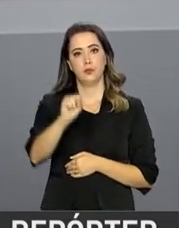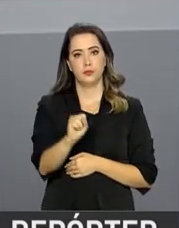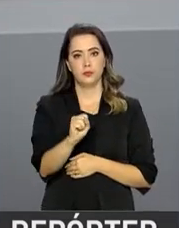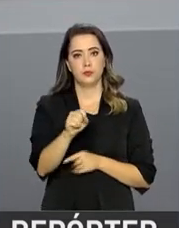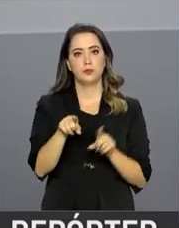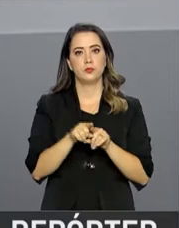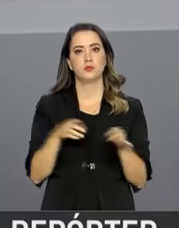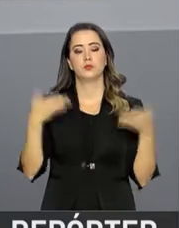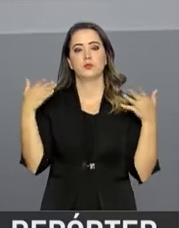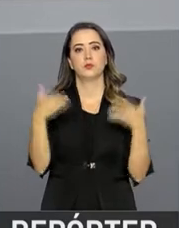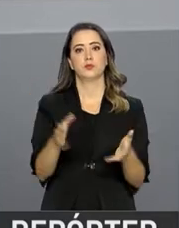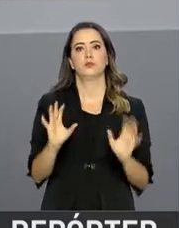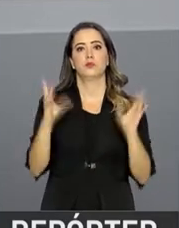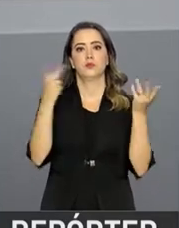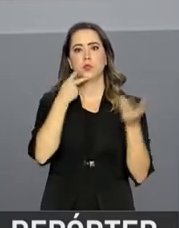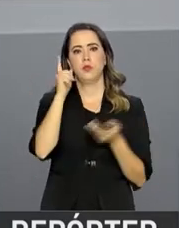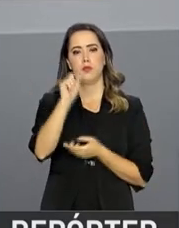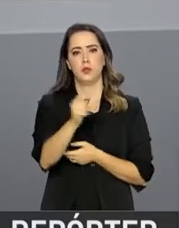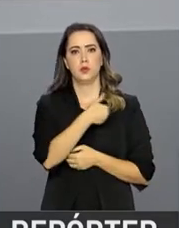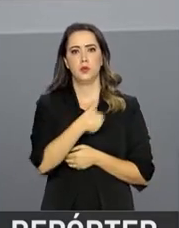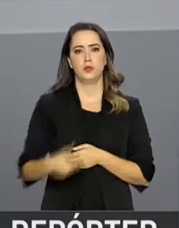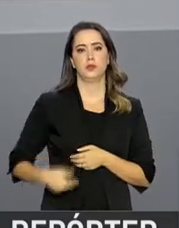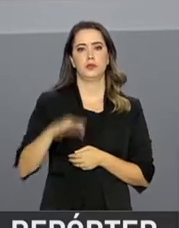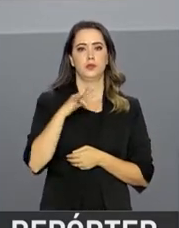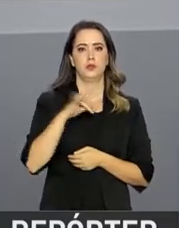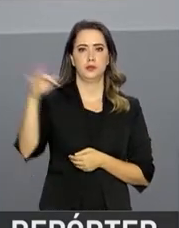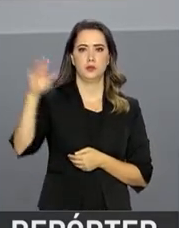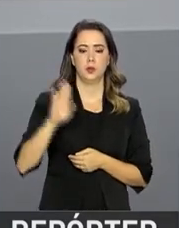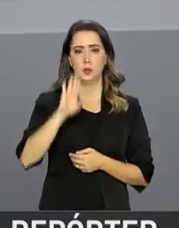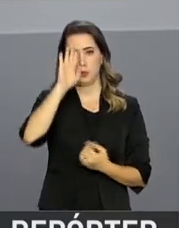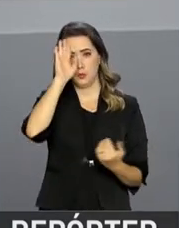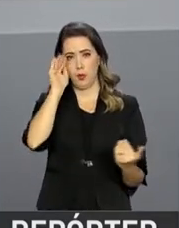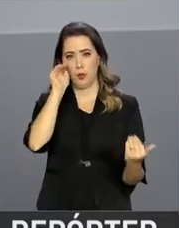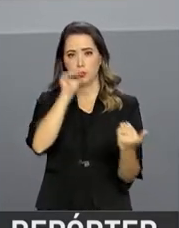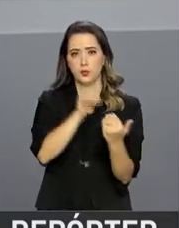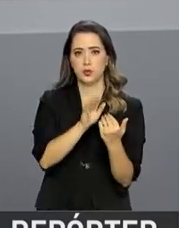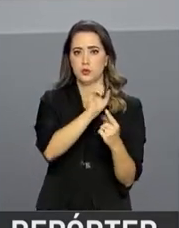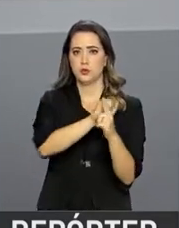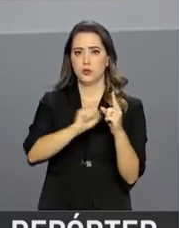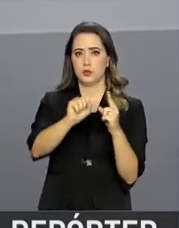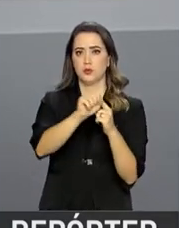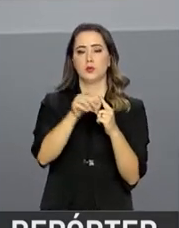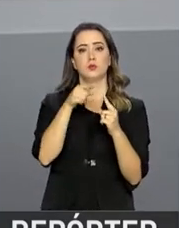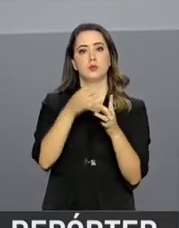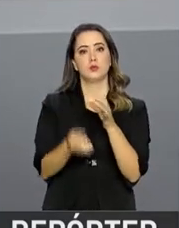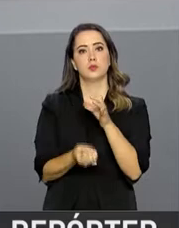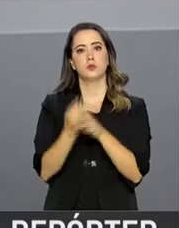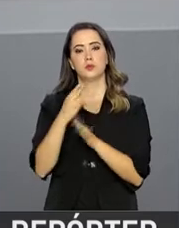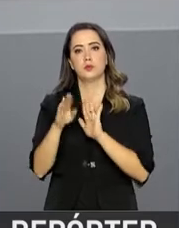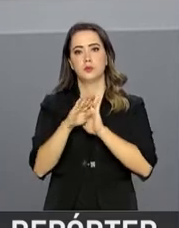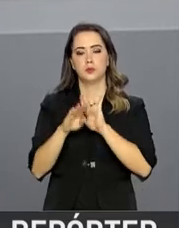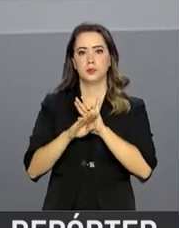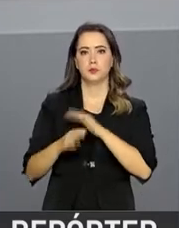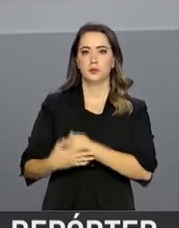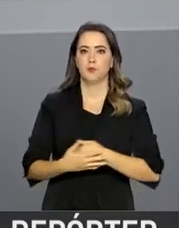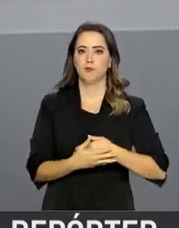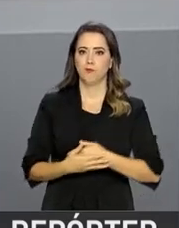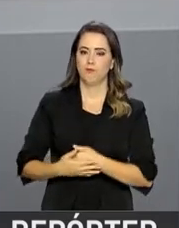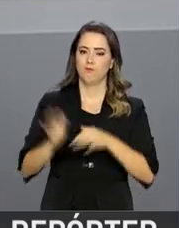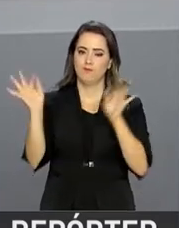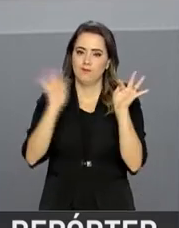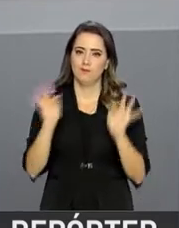participou do evento e disse que o governo federal prioriza a área social e destacou a criação do programa criança feliz